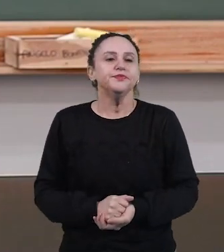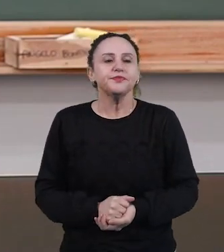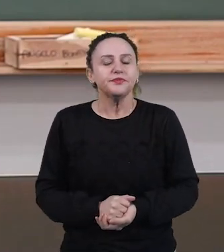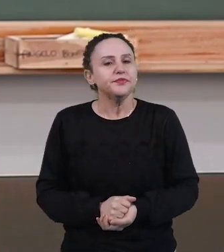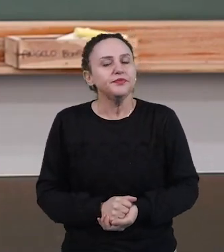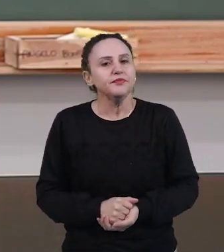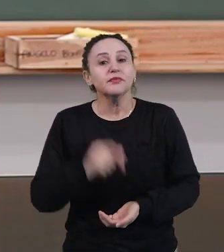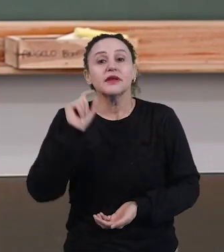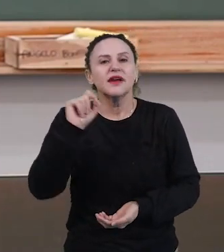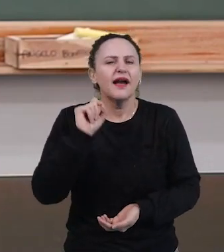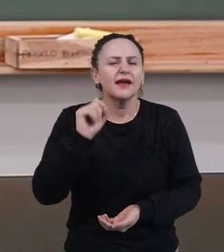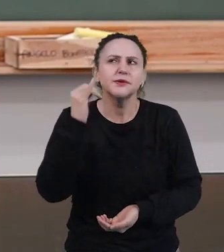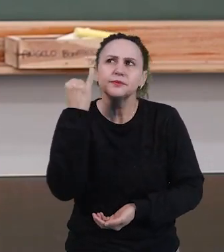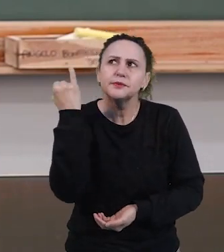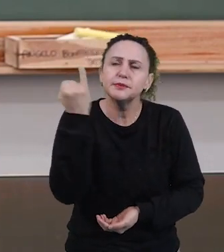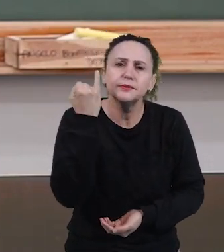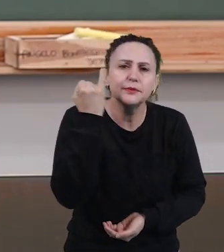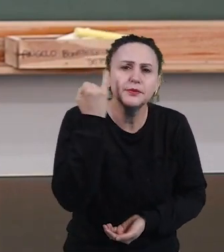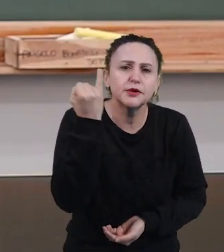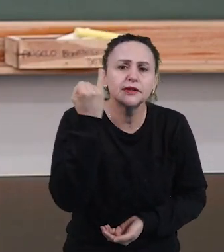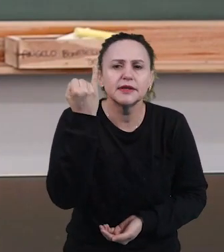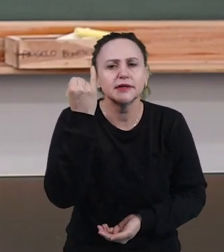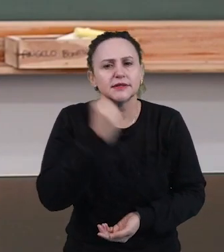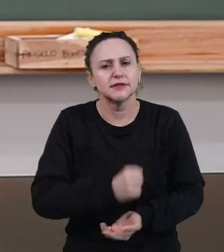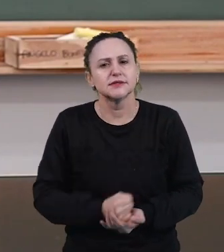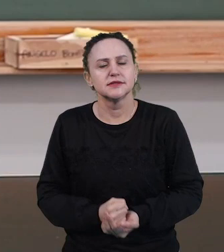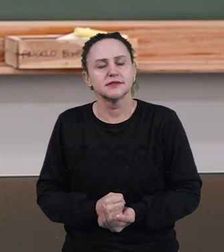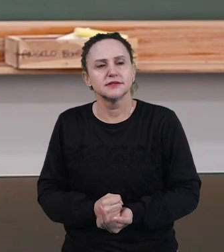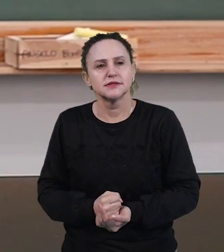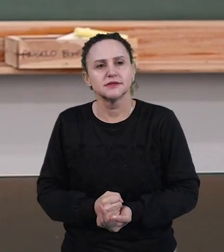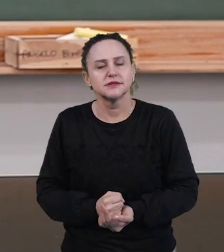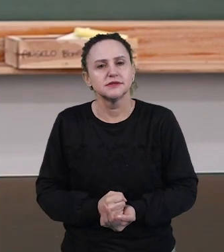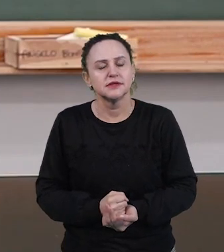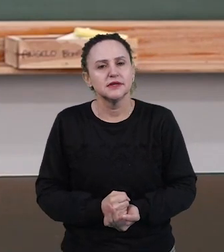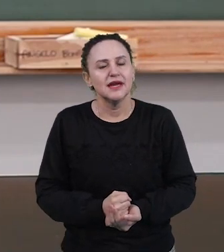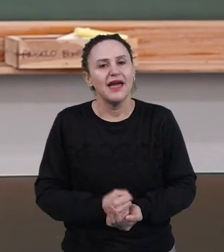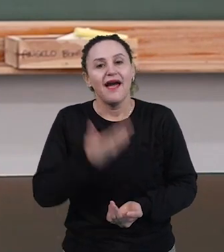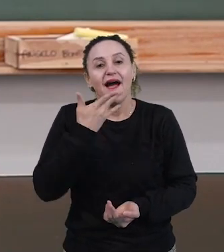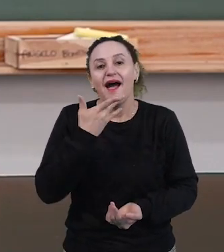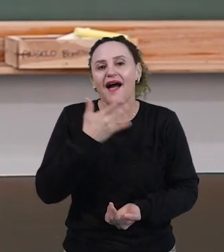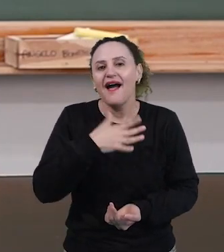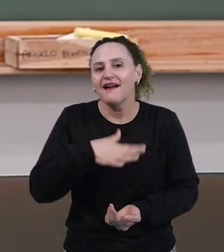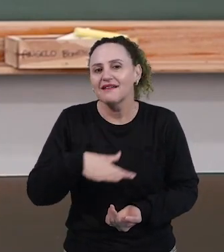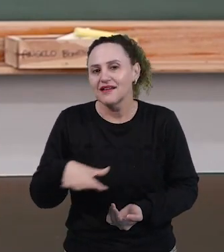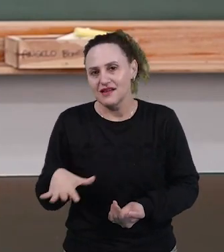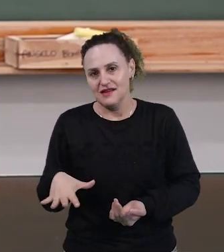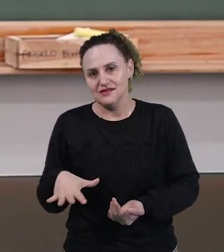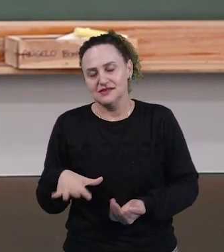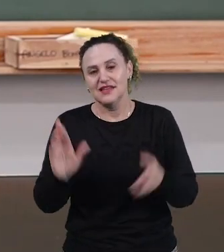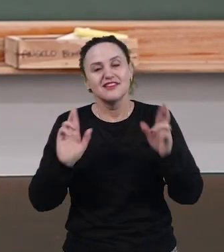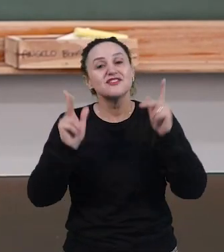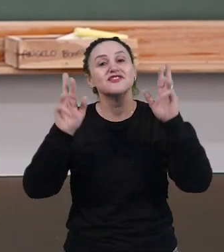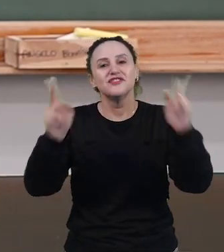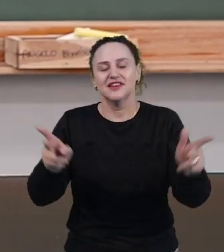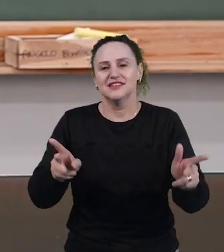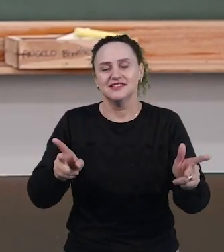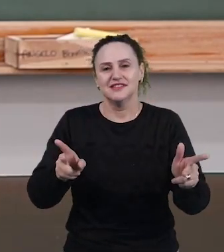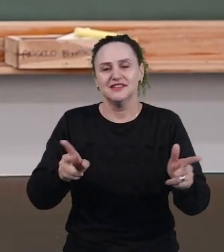E aí a importância, né, gente, o quanto a criança ainda ela não diferencia,